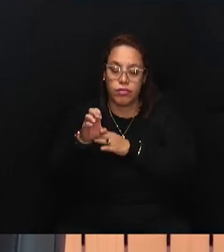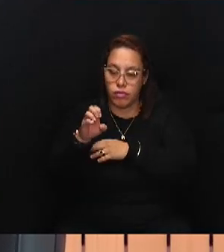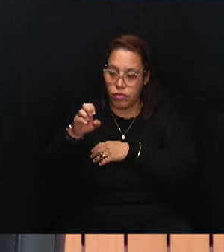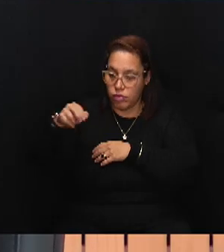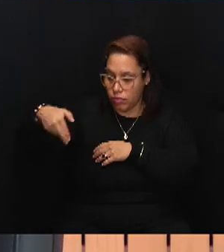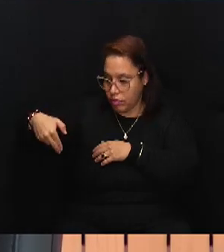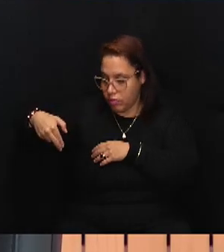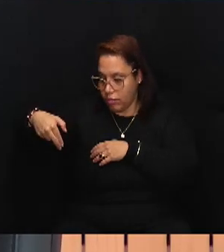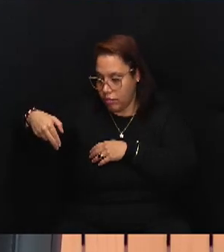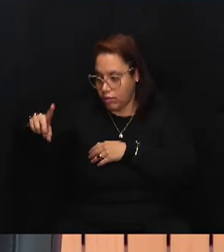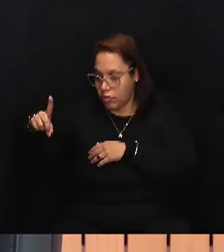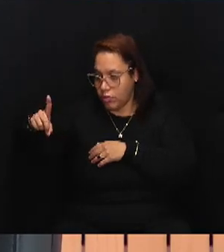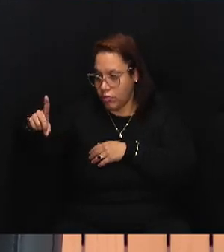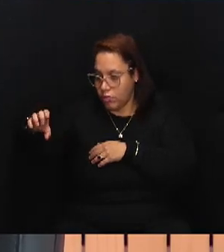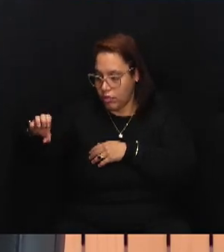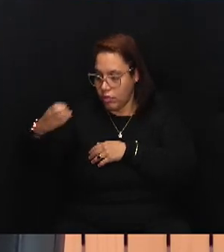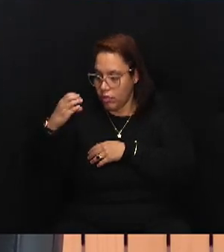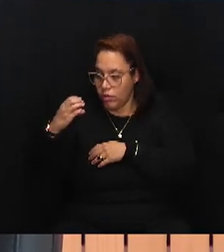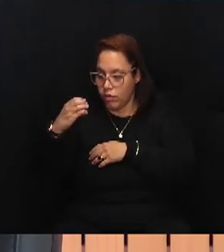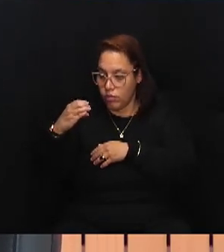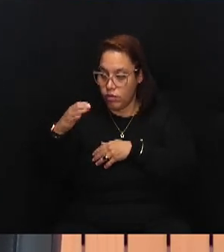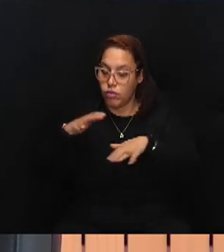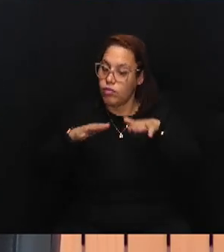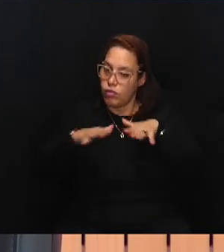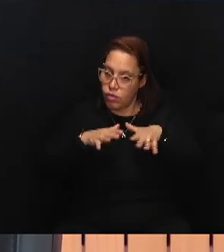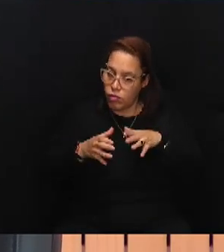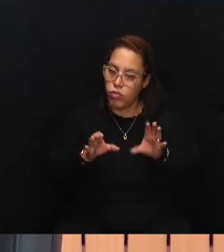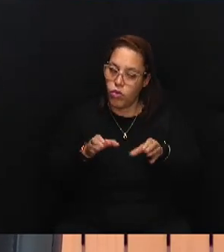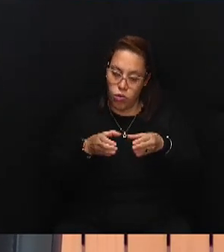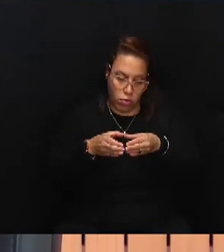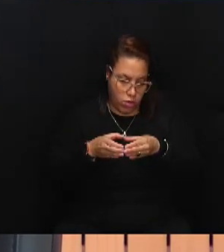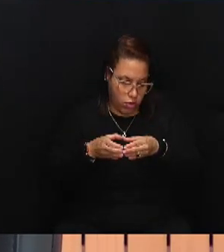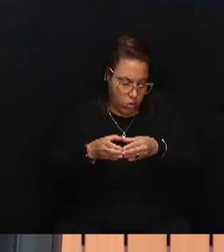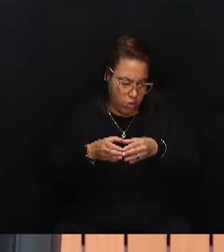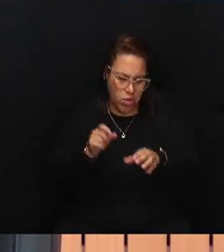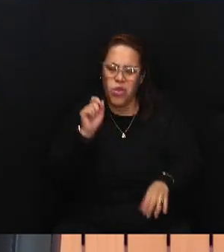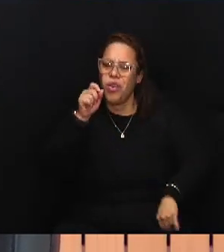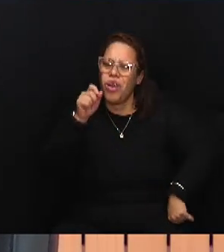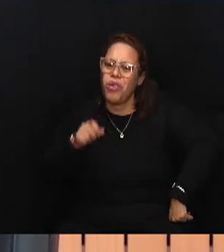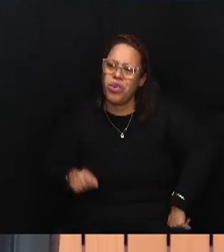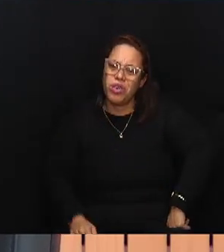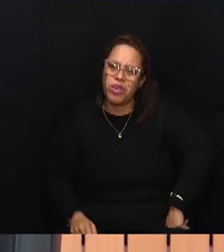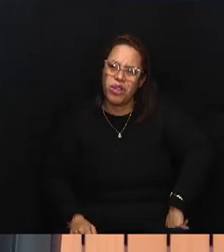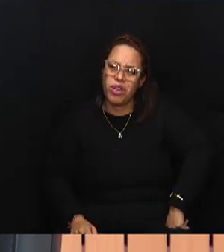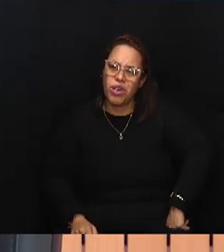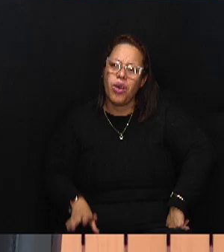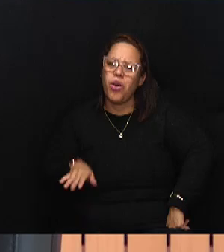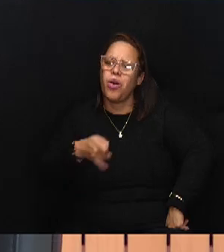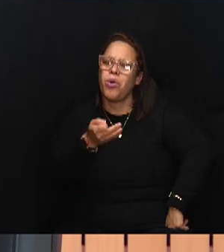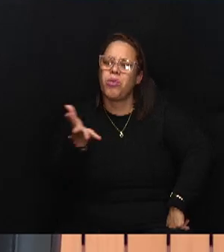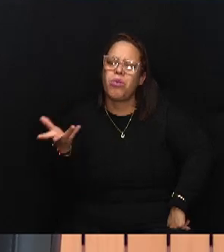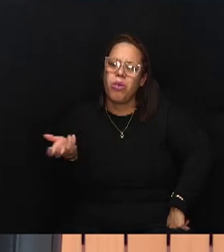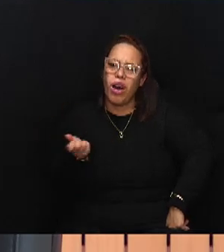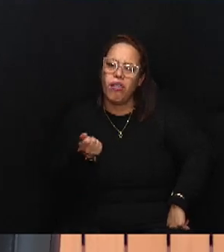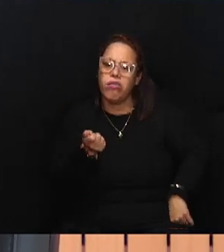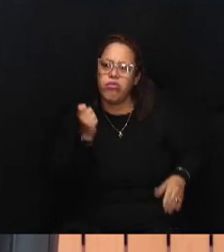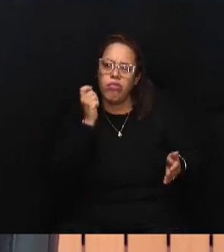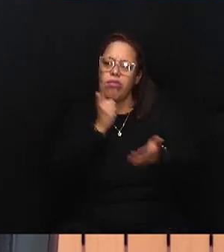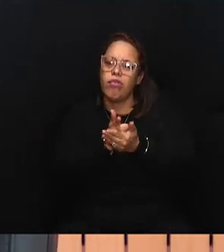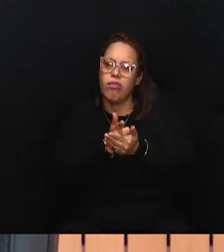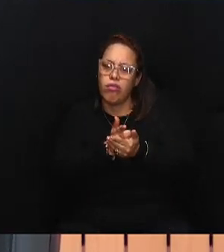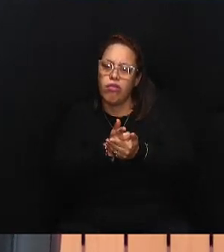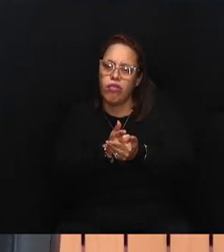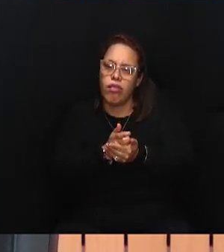é importante que ela venha aqui, talvez, no momento, para essa comissão, dizer o seguinte, tá bom, qual é a conta disso? O idoso